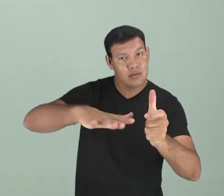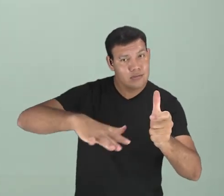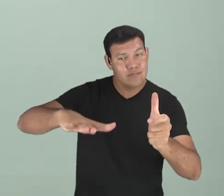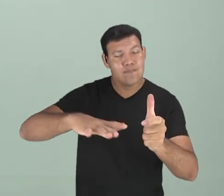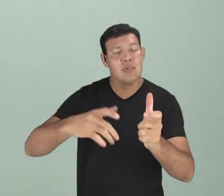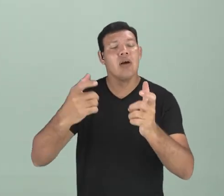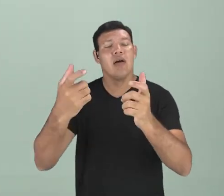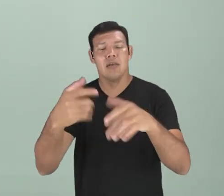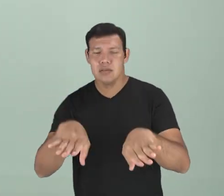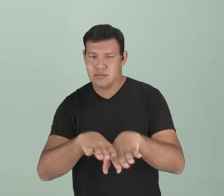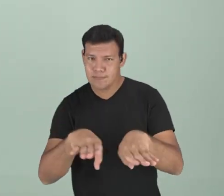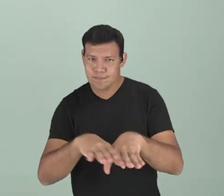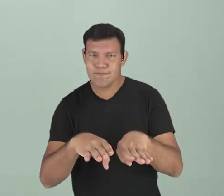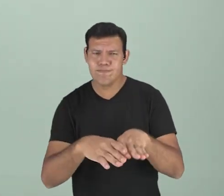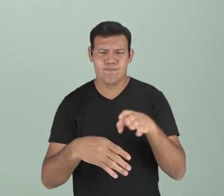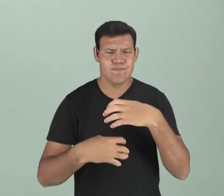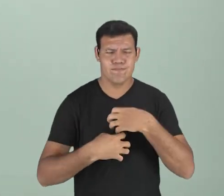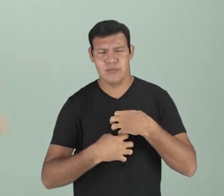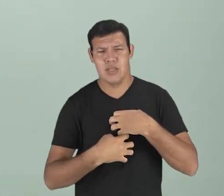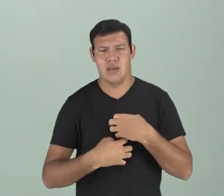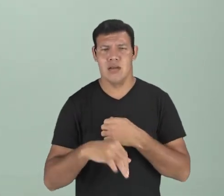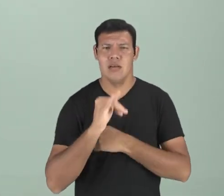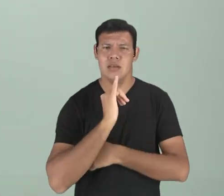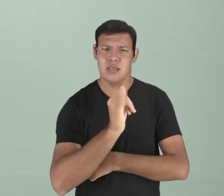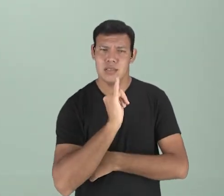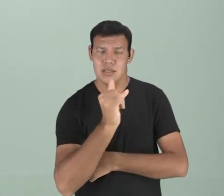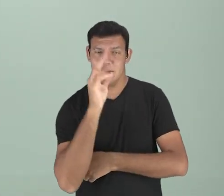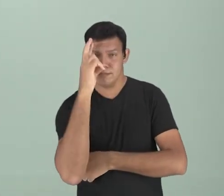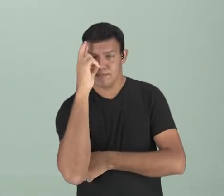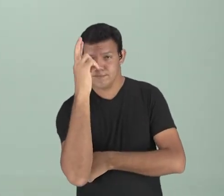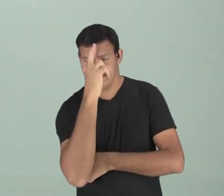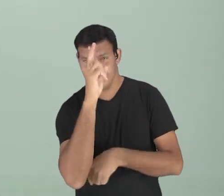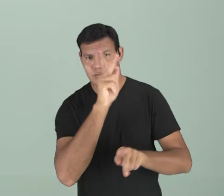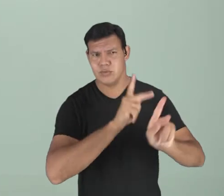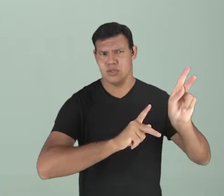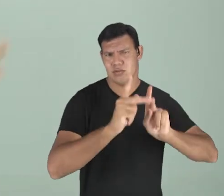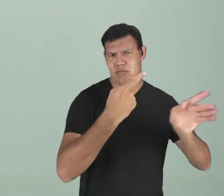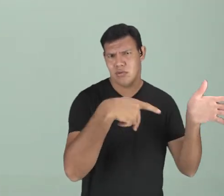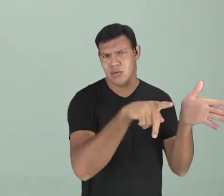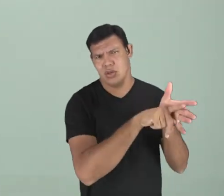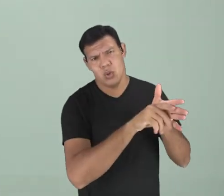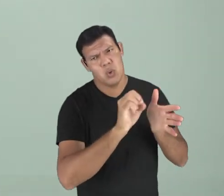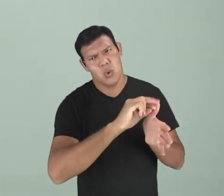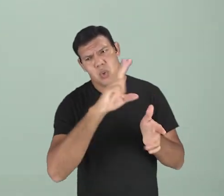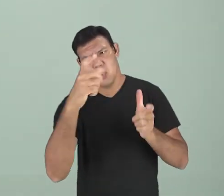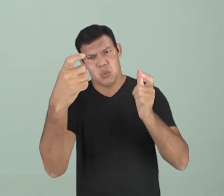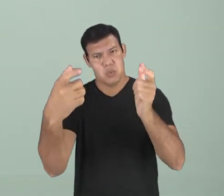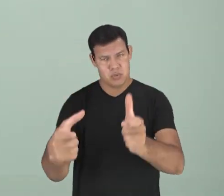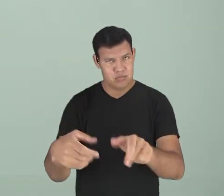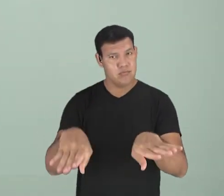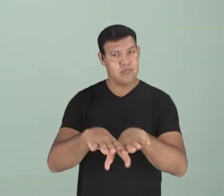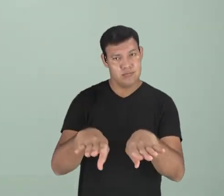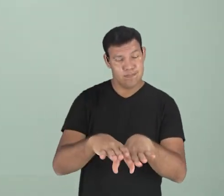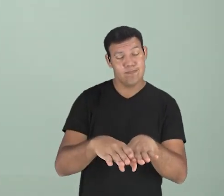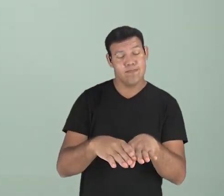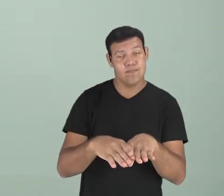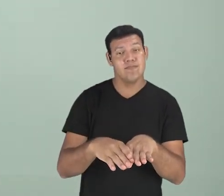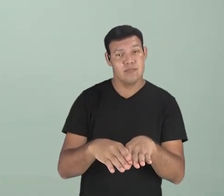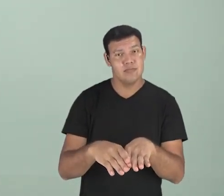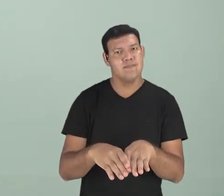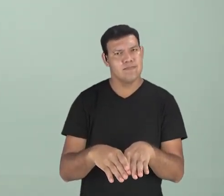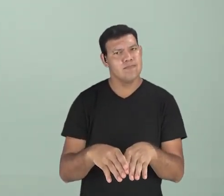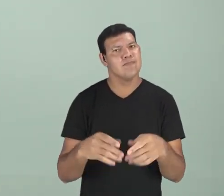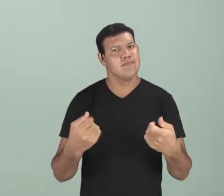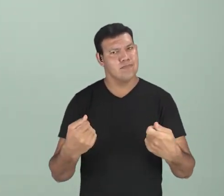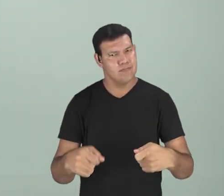localidade também é uma forma de contar a história, ou da população, ou daquele local, enfim. Então, a gente tem muito